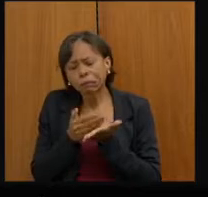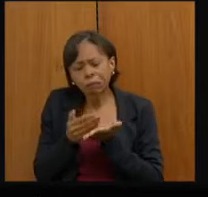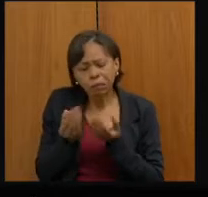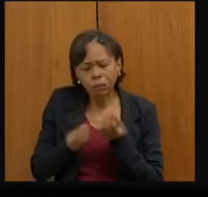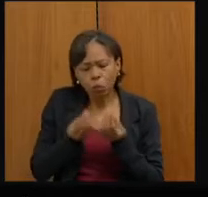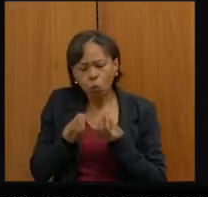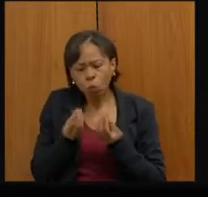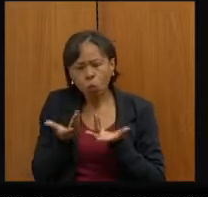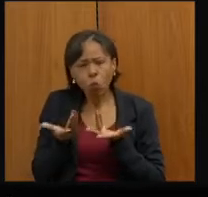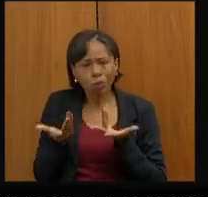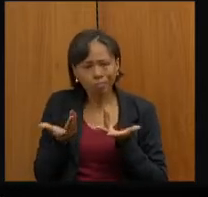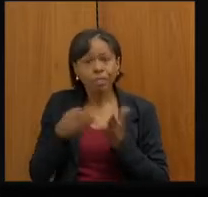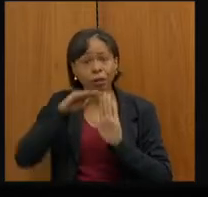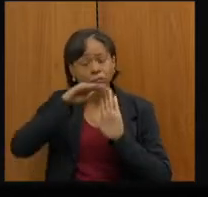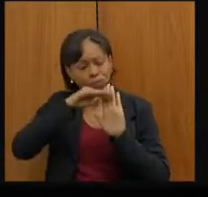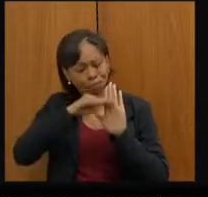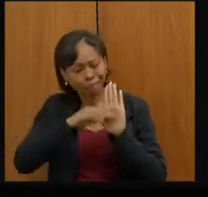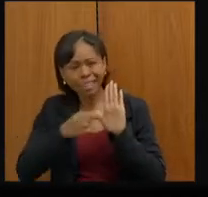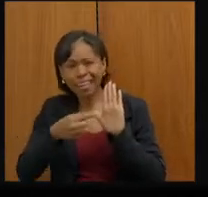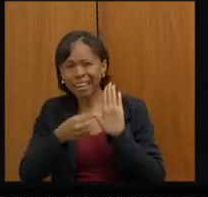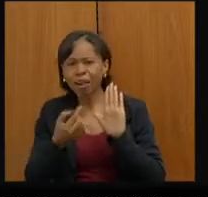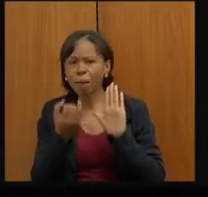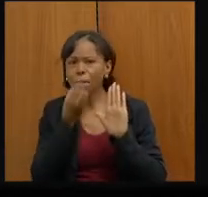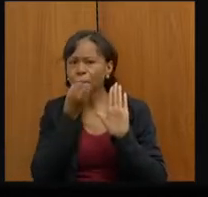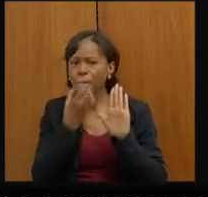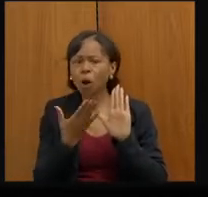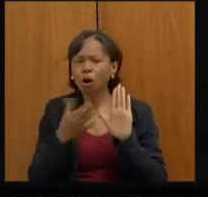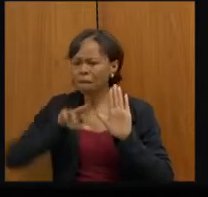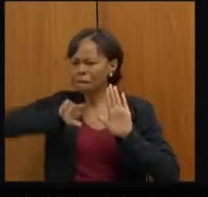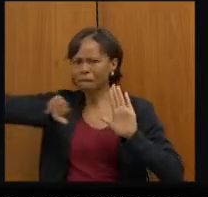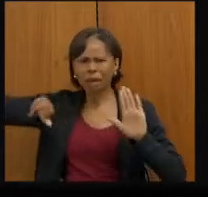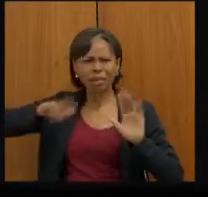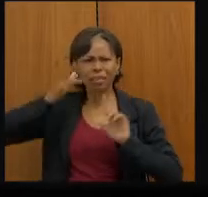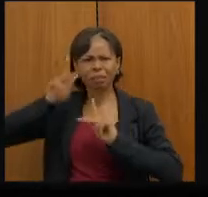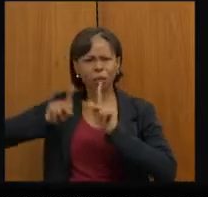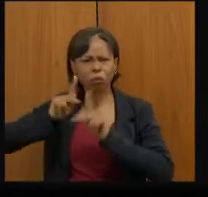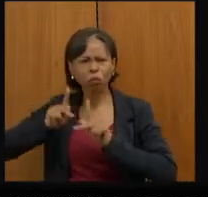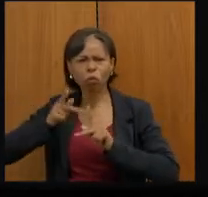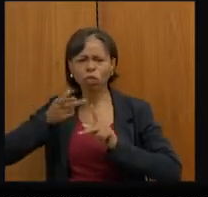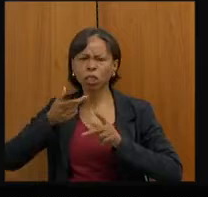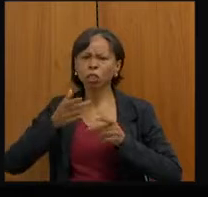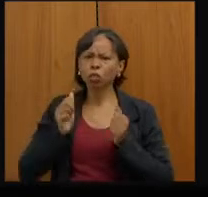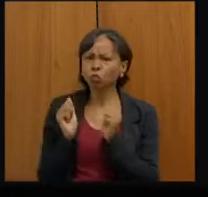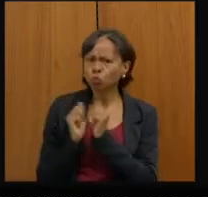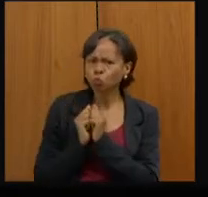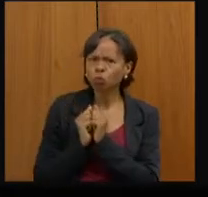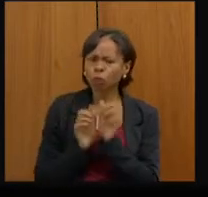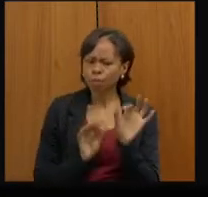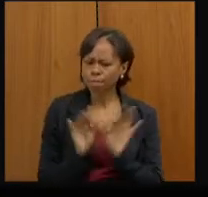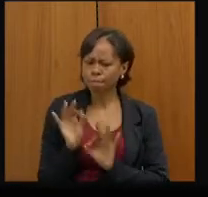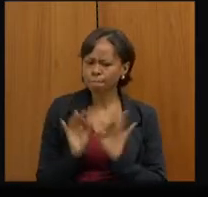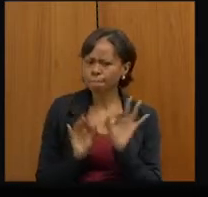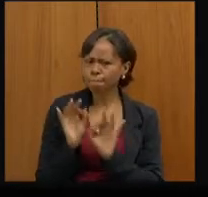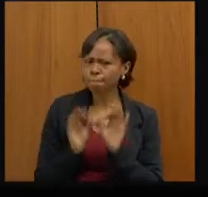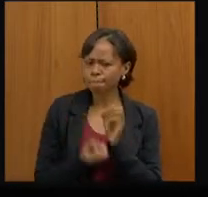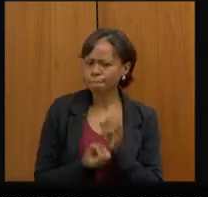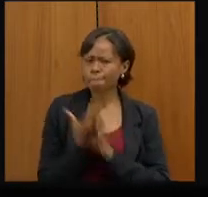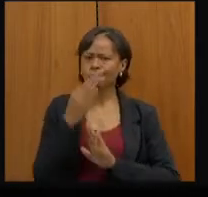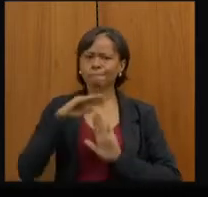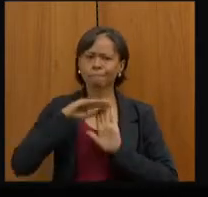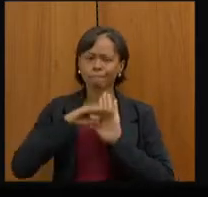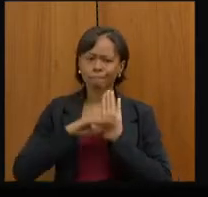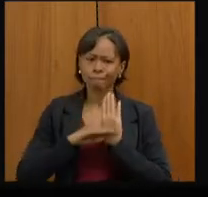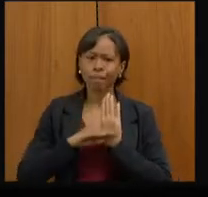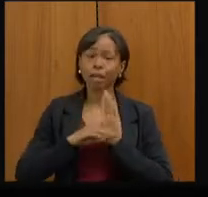uma ideia construída várias mãos é é um documento que procura orientar a em todas as